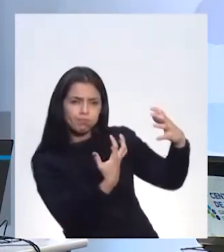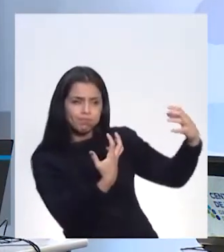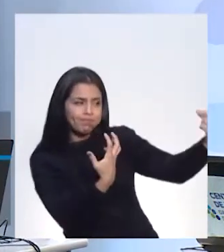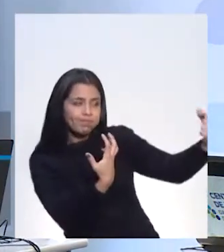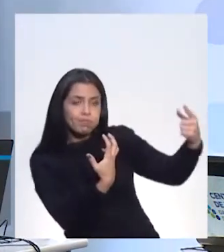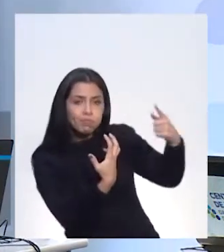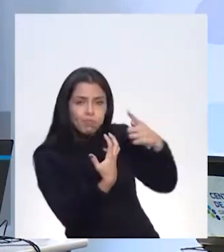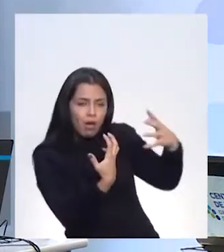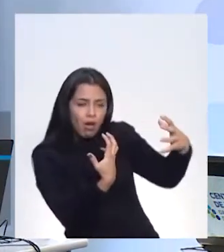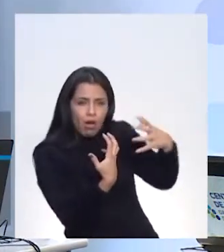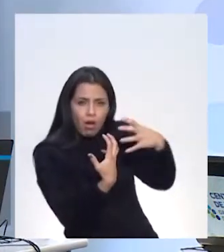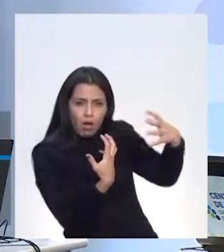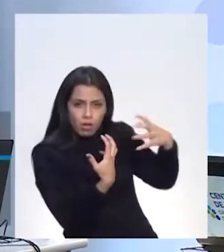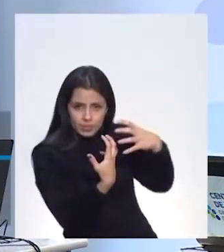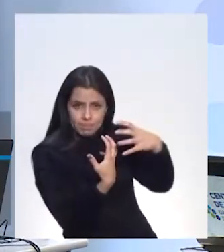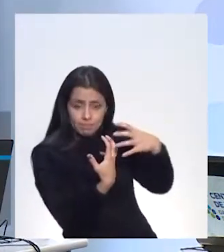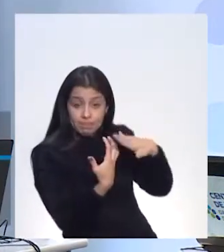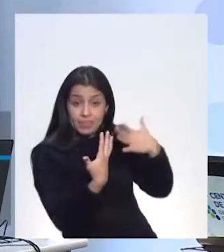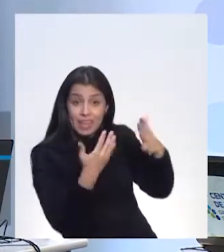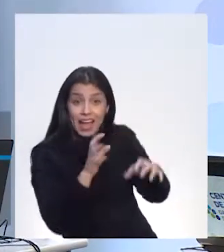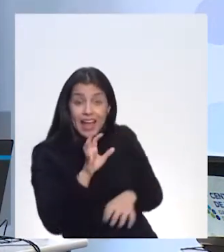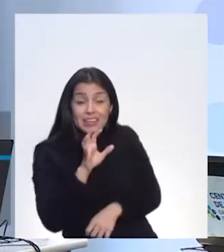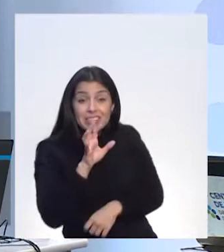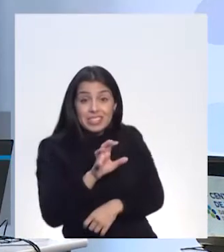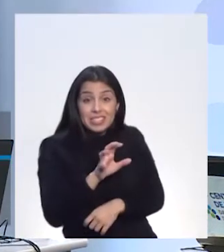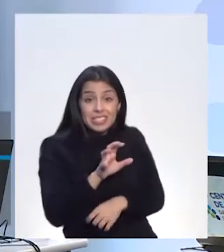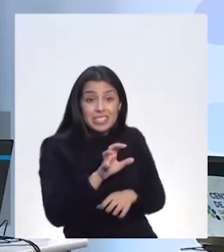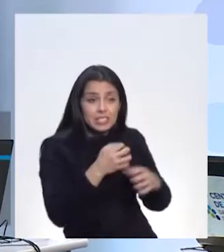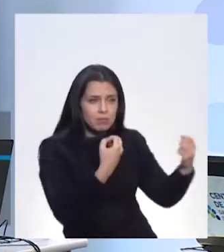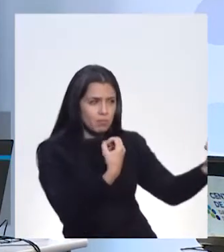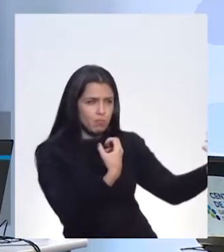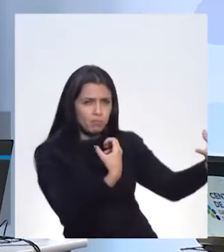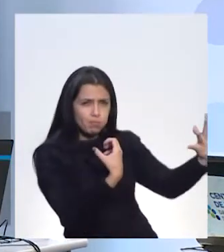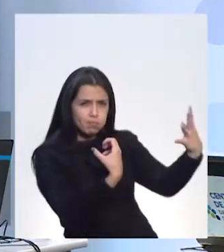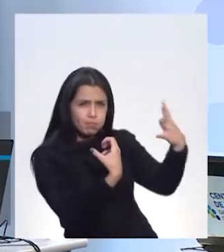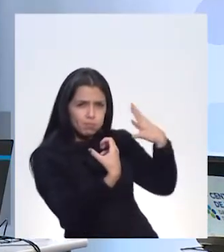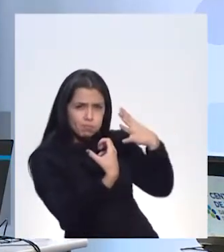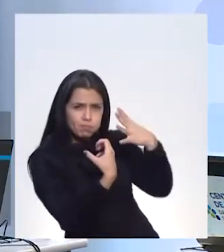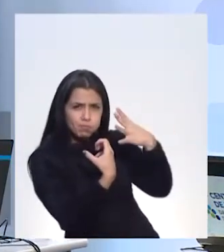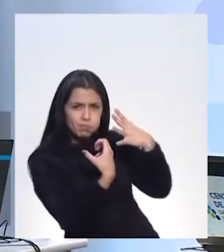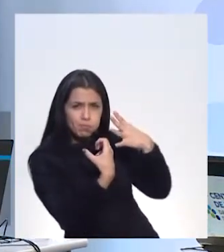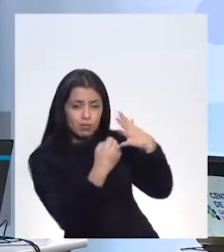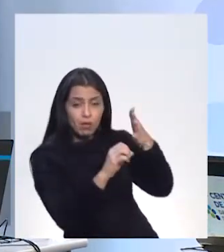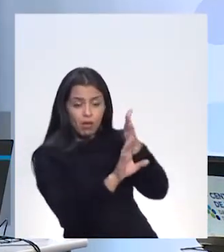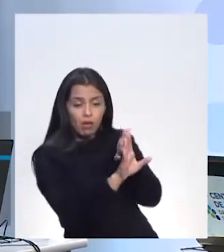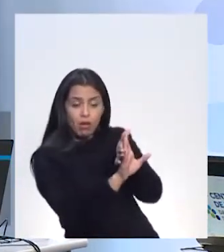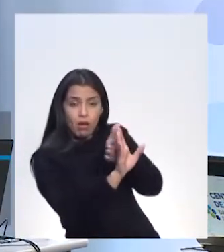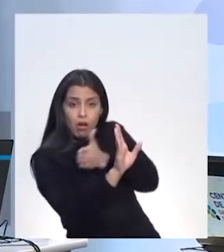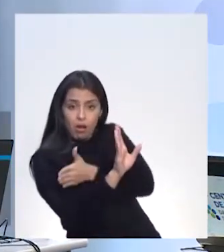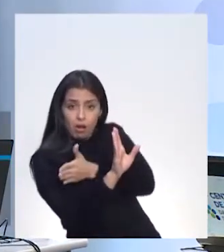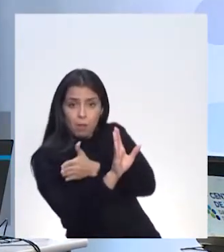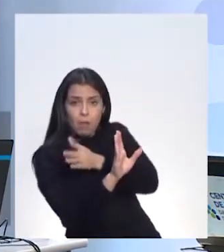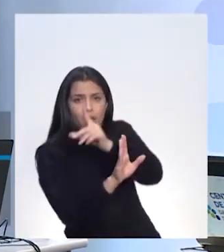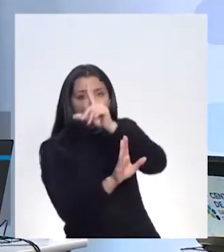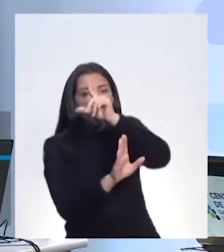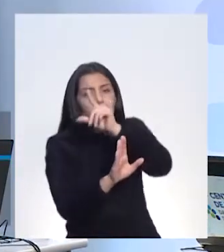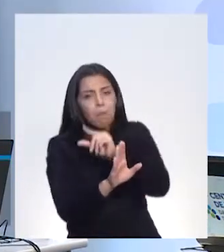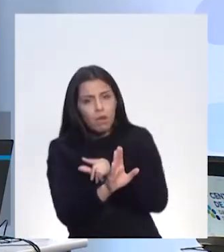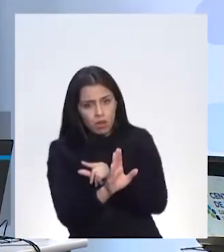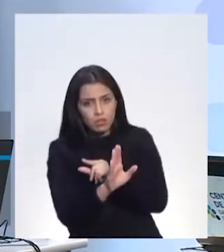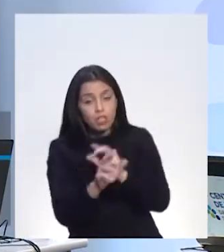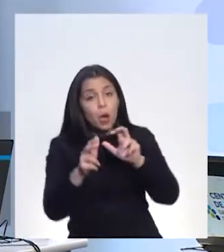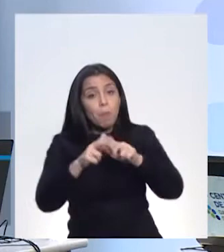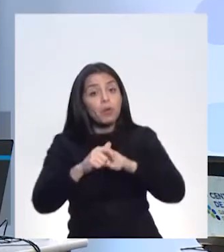incidentemente na Terra. Então, as sombras são de tamanho menor. Por isso que no verão,